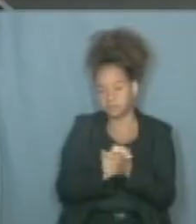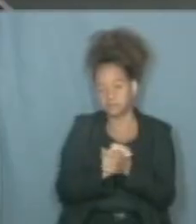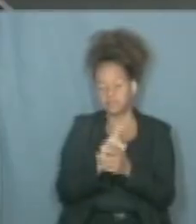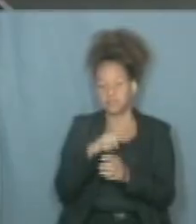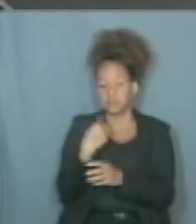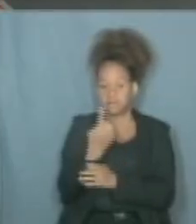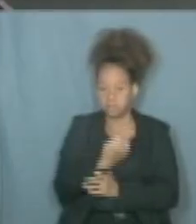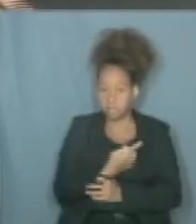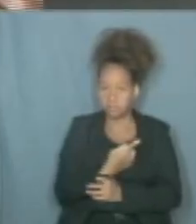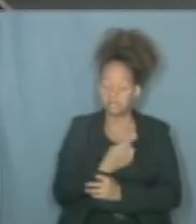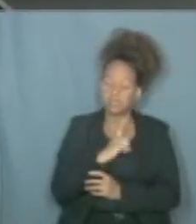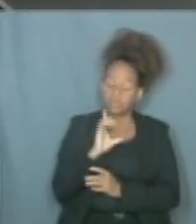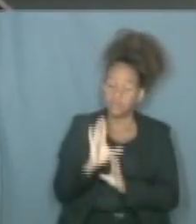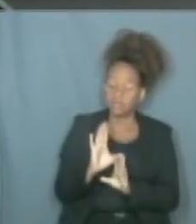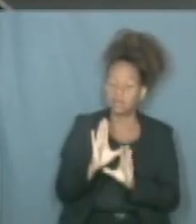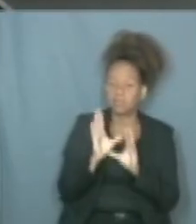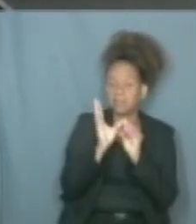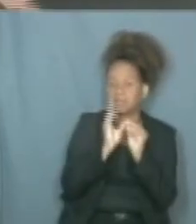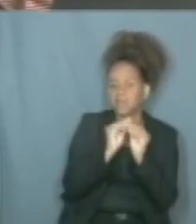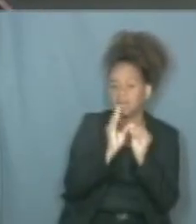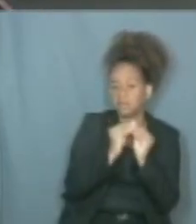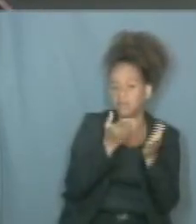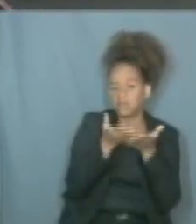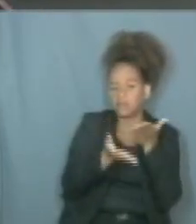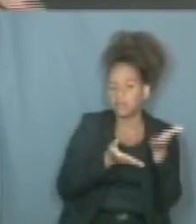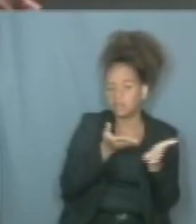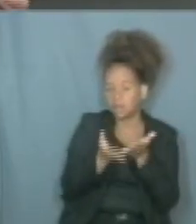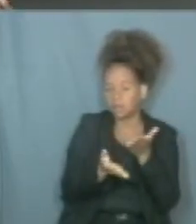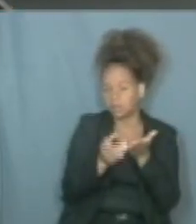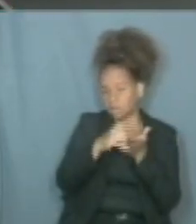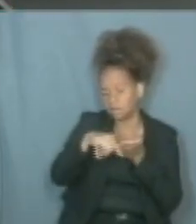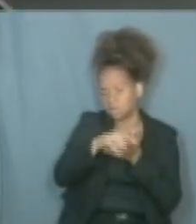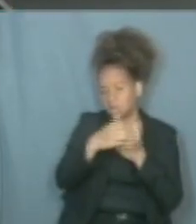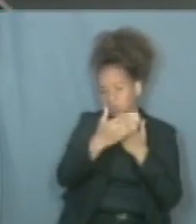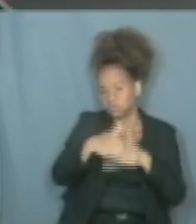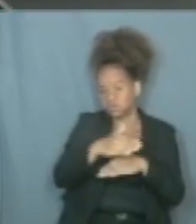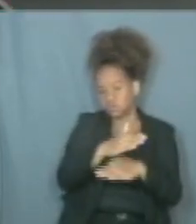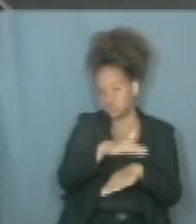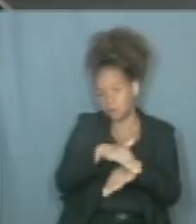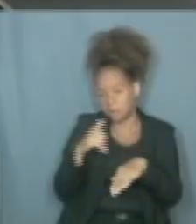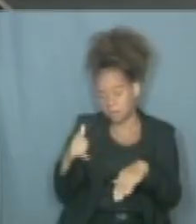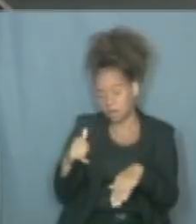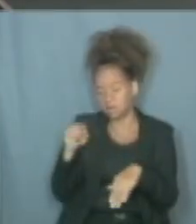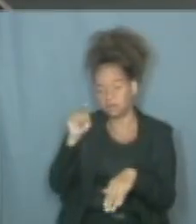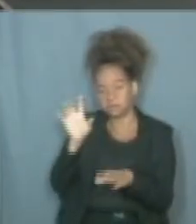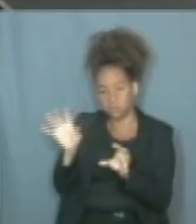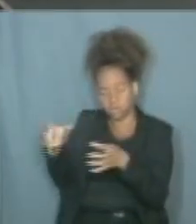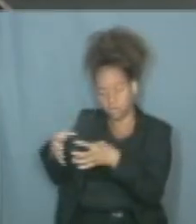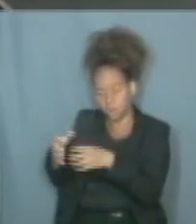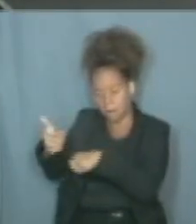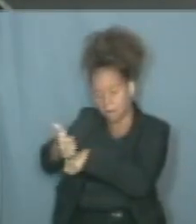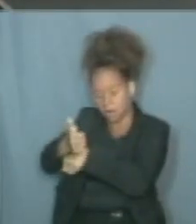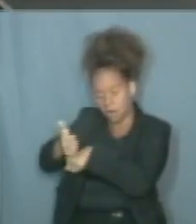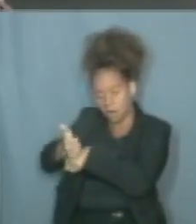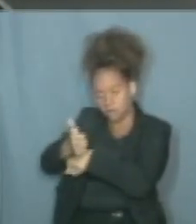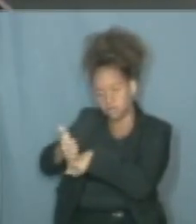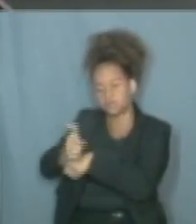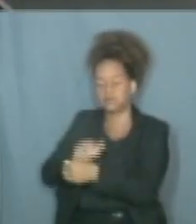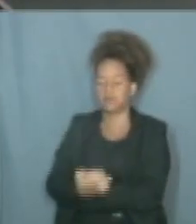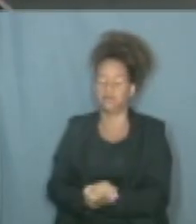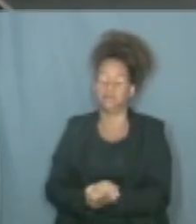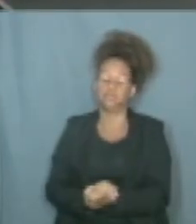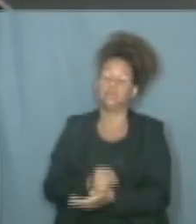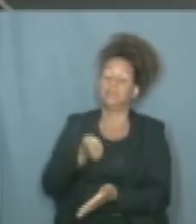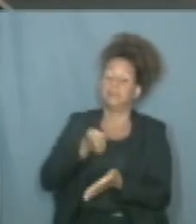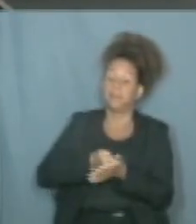poder atender, o mínimo que a gente tem é a nomeação desses profissionais. Por isso que eu reforço